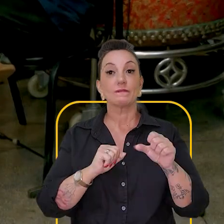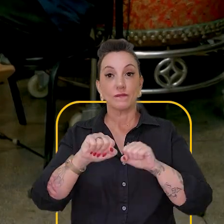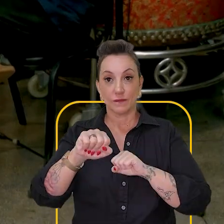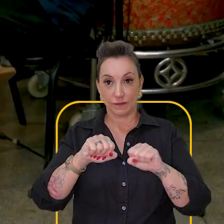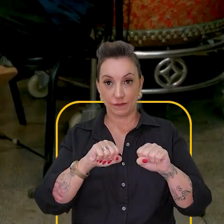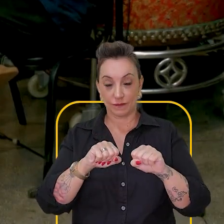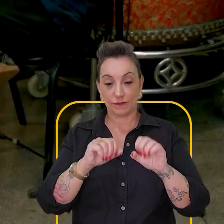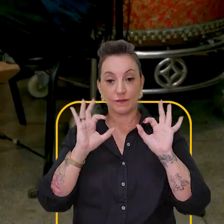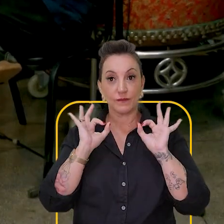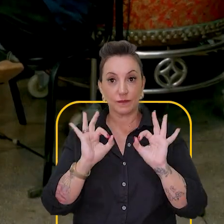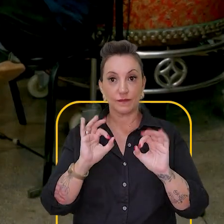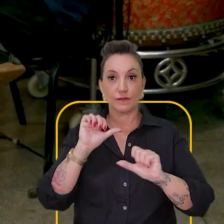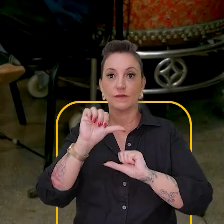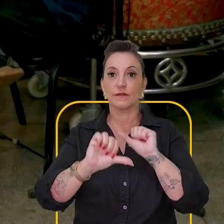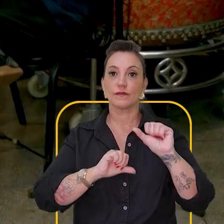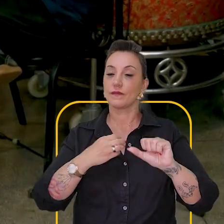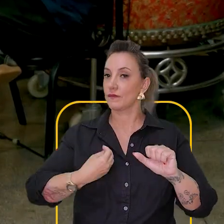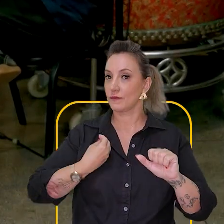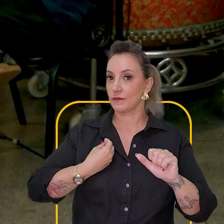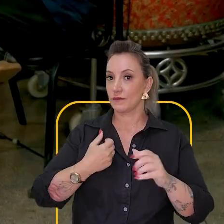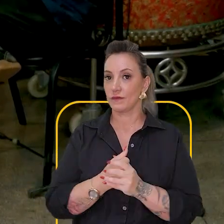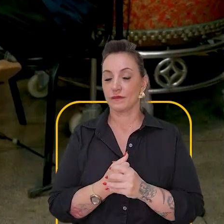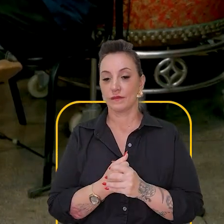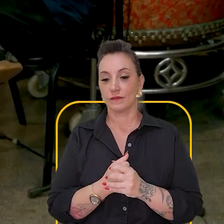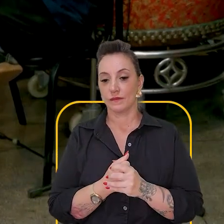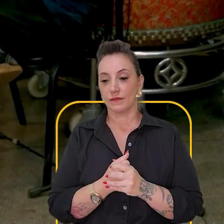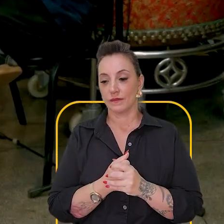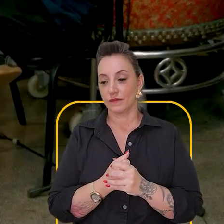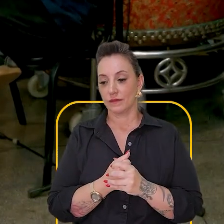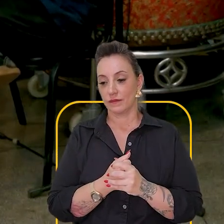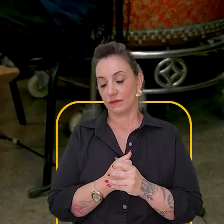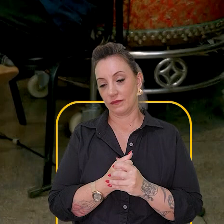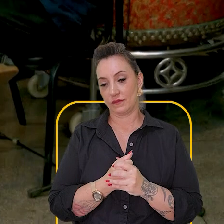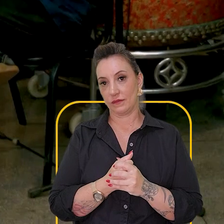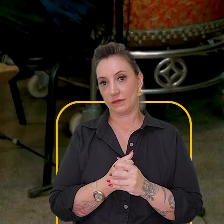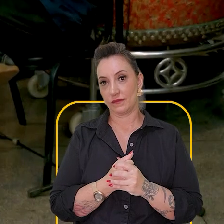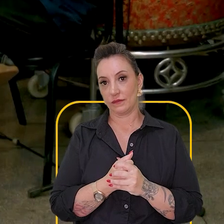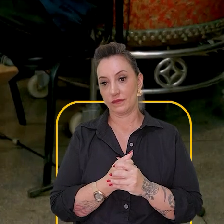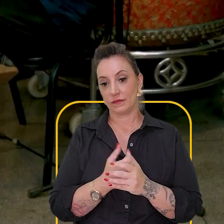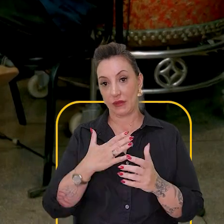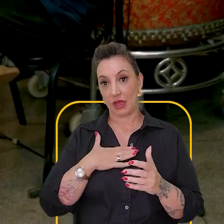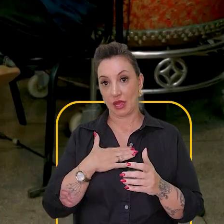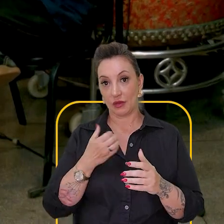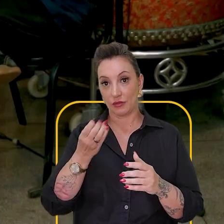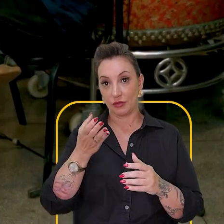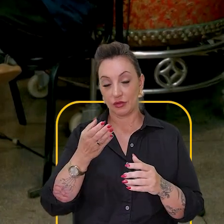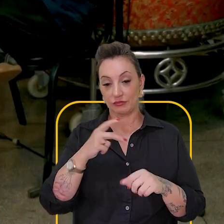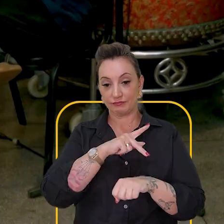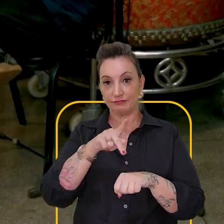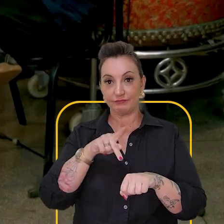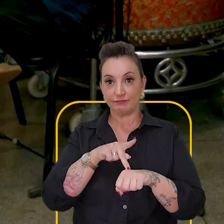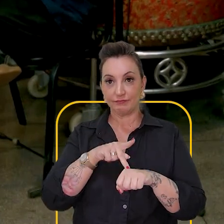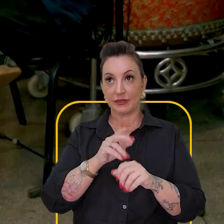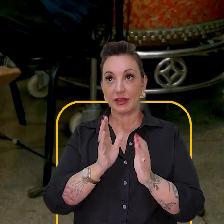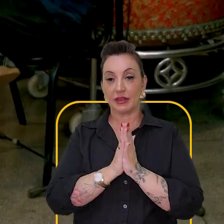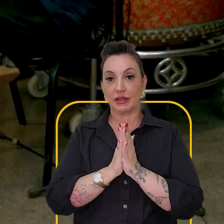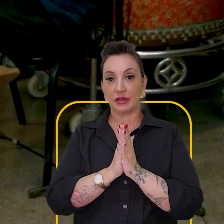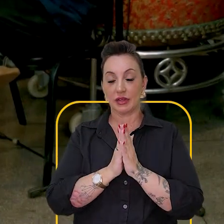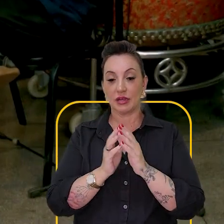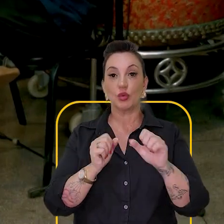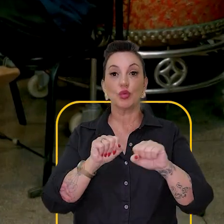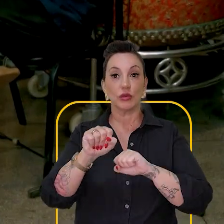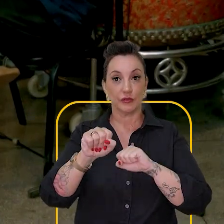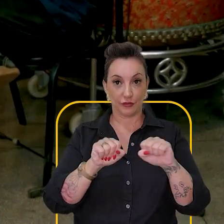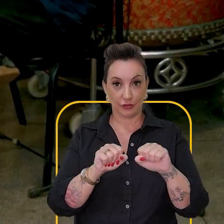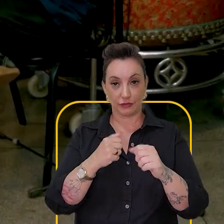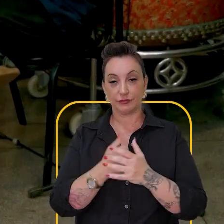confu realmente transformou minha vida Hã Eu viajei para vários países graças ao